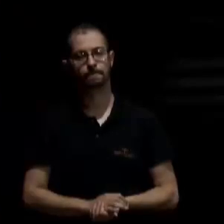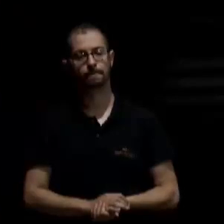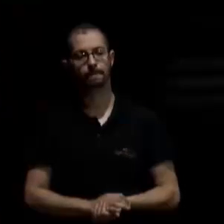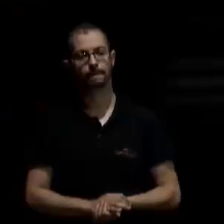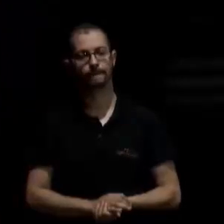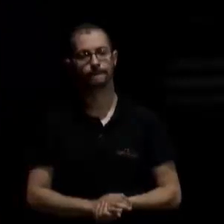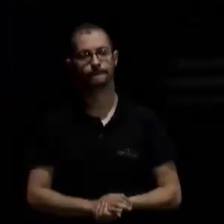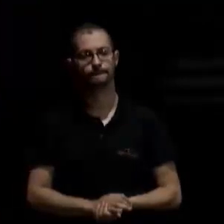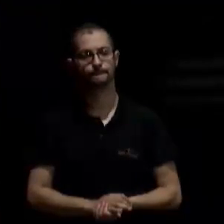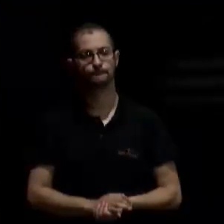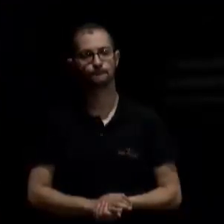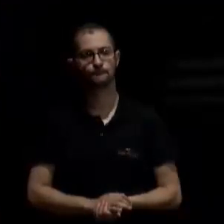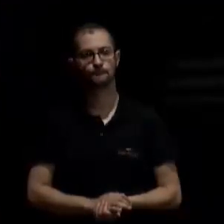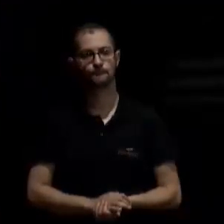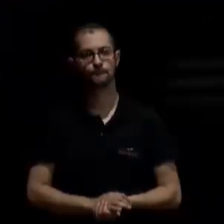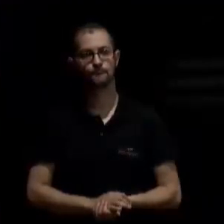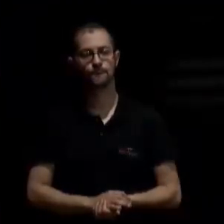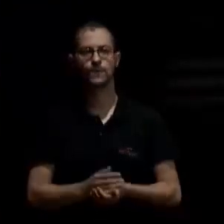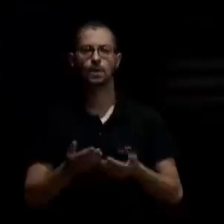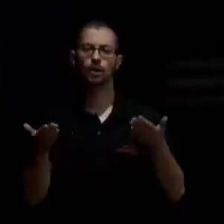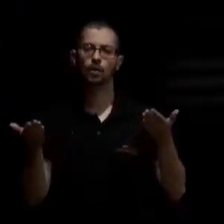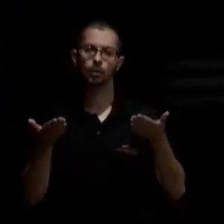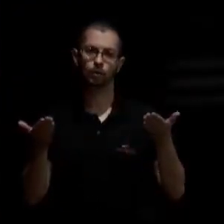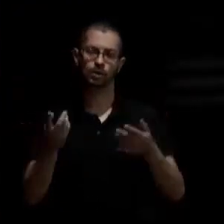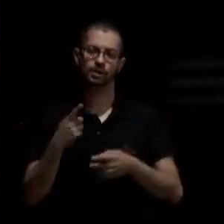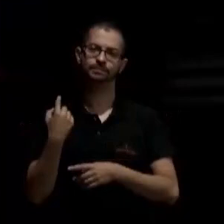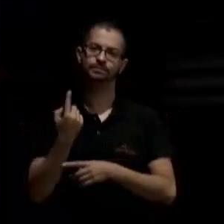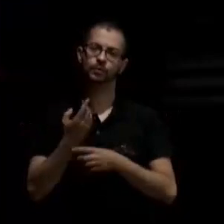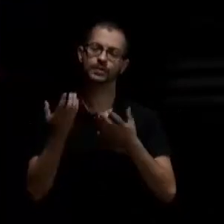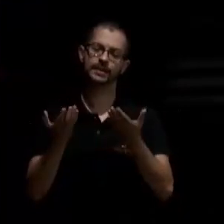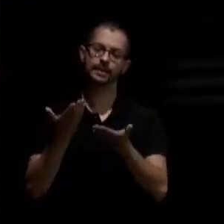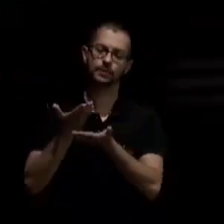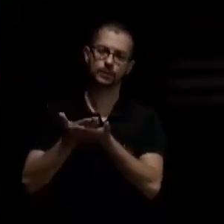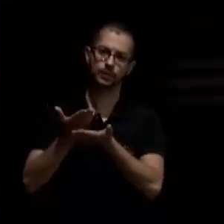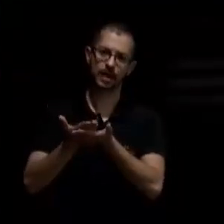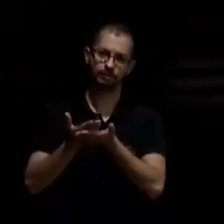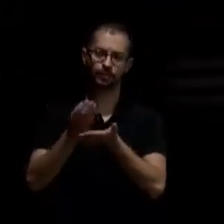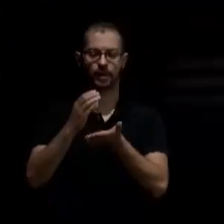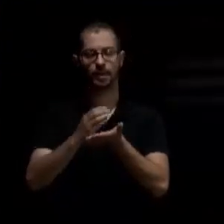Hoje nós queremos caminhar aqui um pouquinho mais no capítulo 17